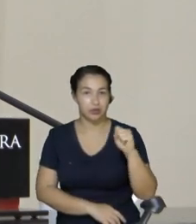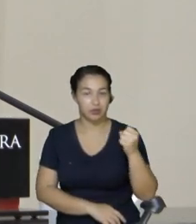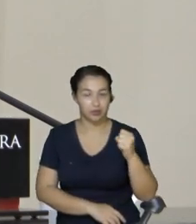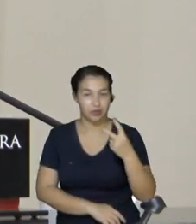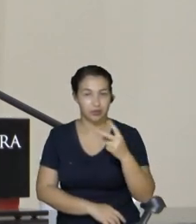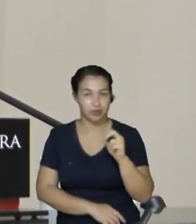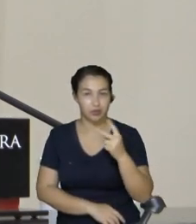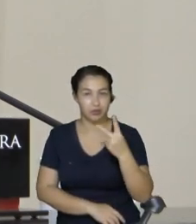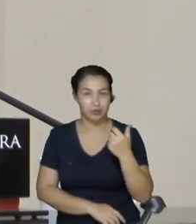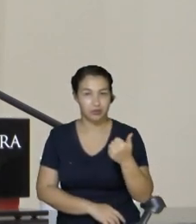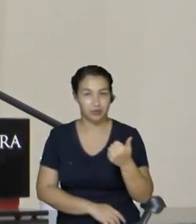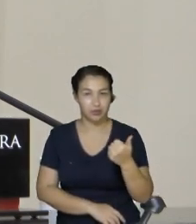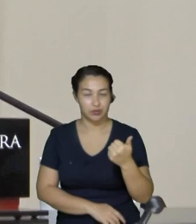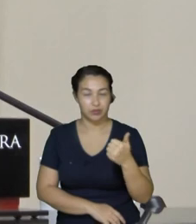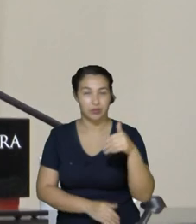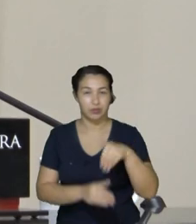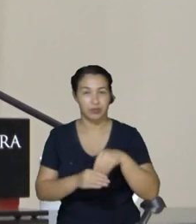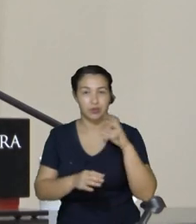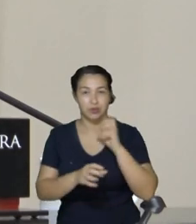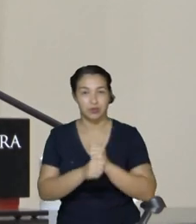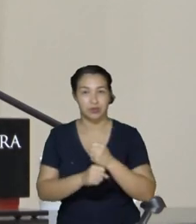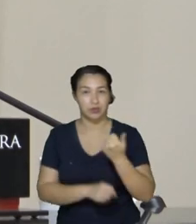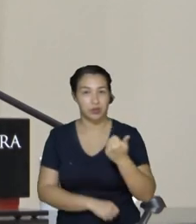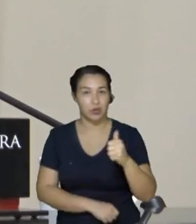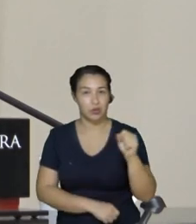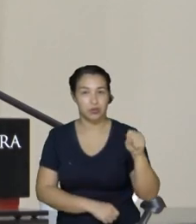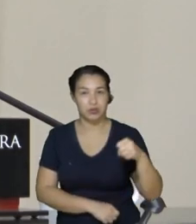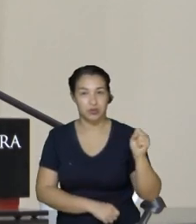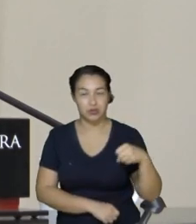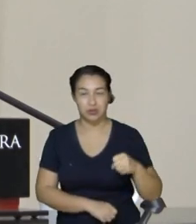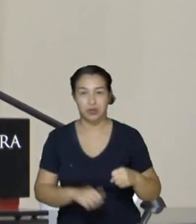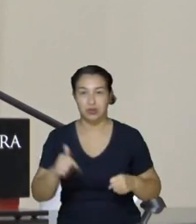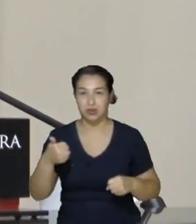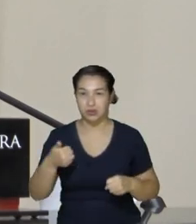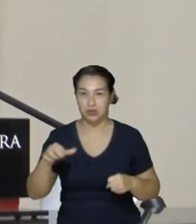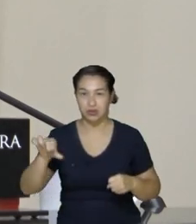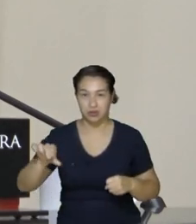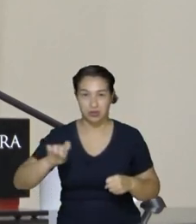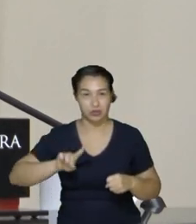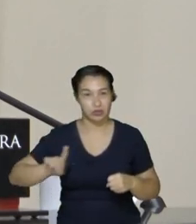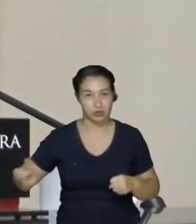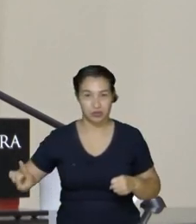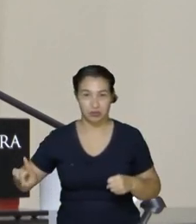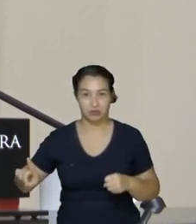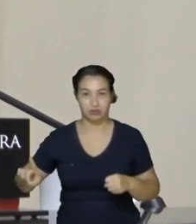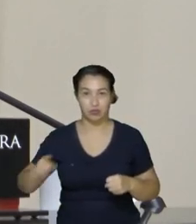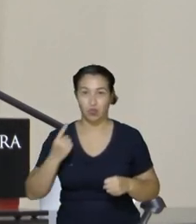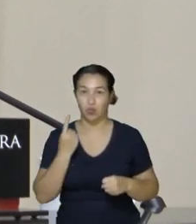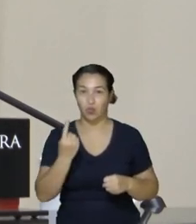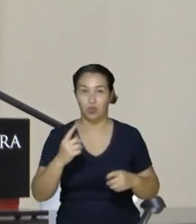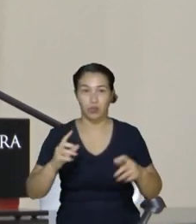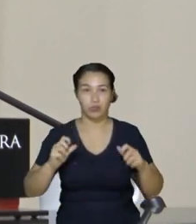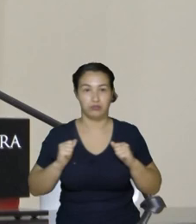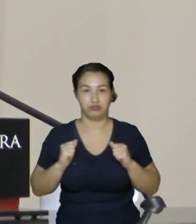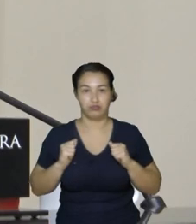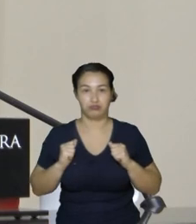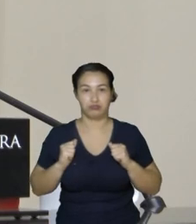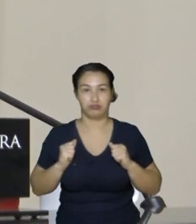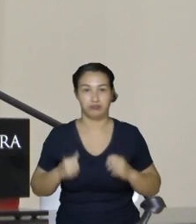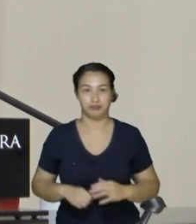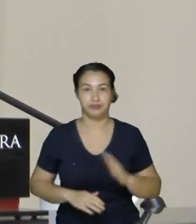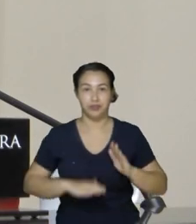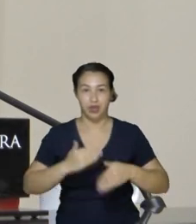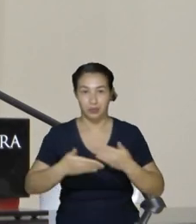88-2021, com a seguinte votação: 11 votos sim, 19 votos não e uma abstenção. Após